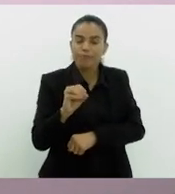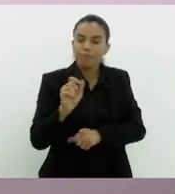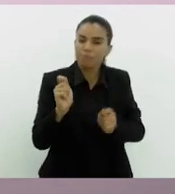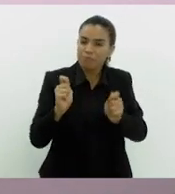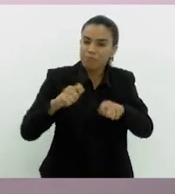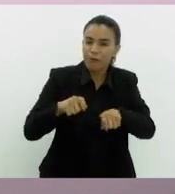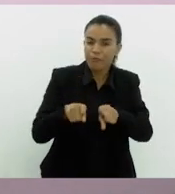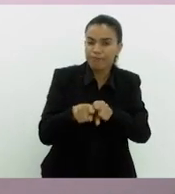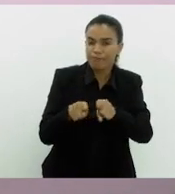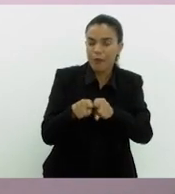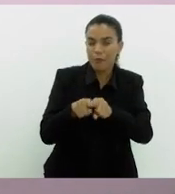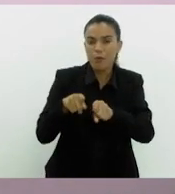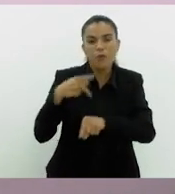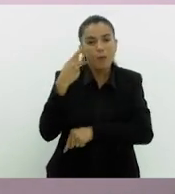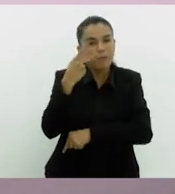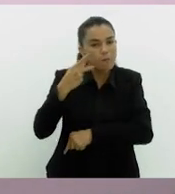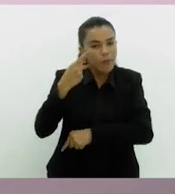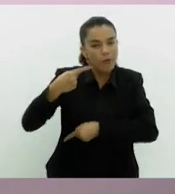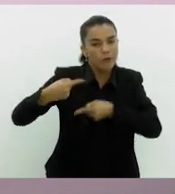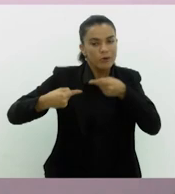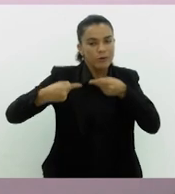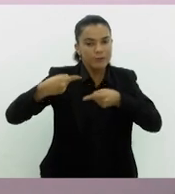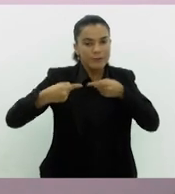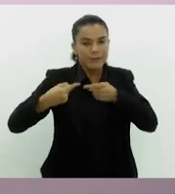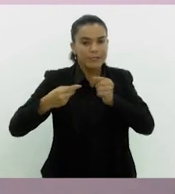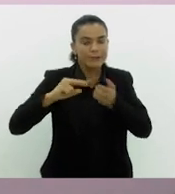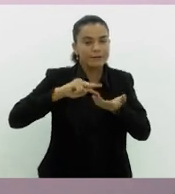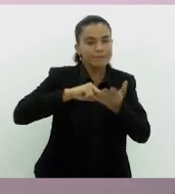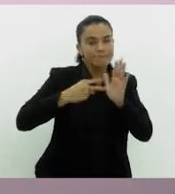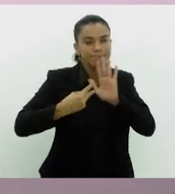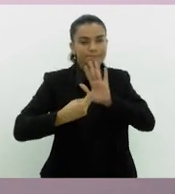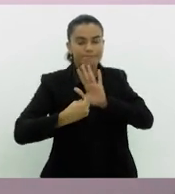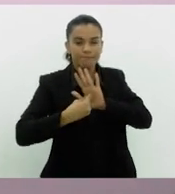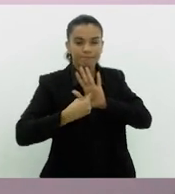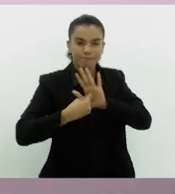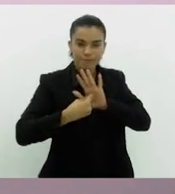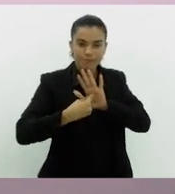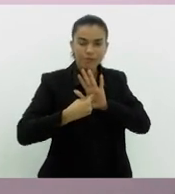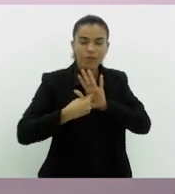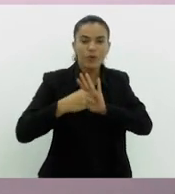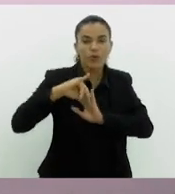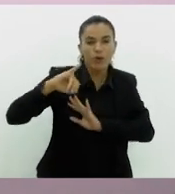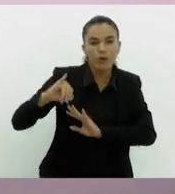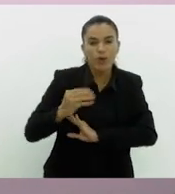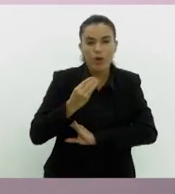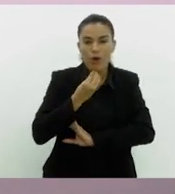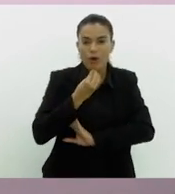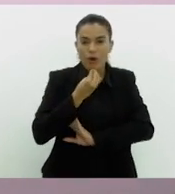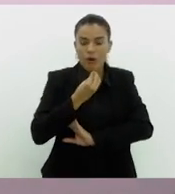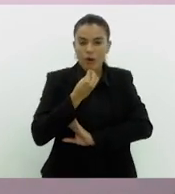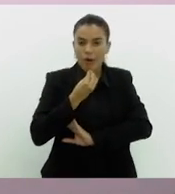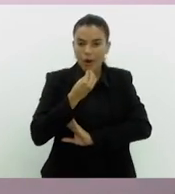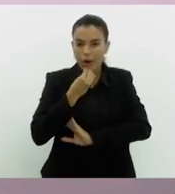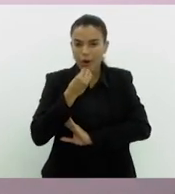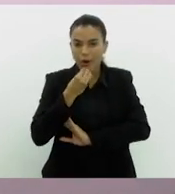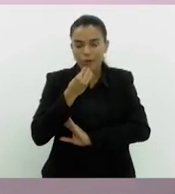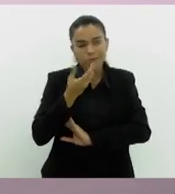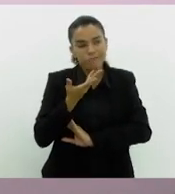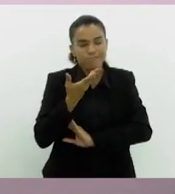ela pode ser uma política que representa uma oportunidade no sentido